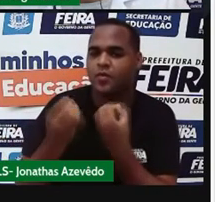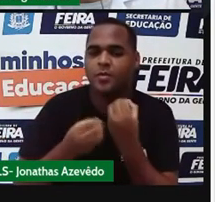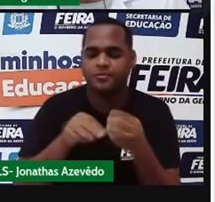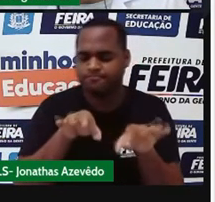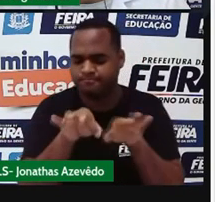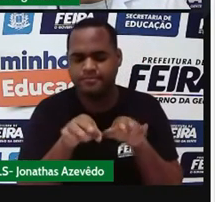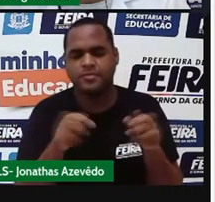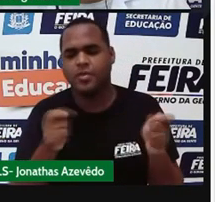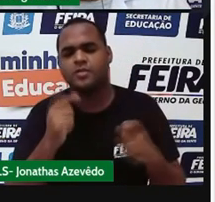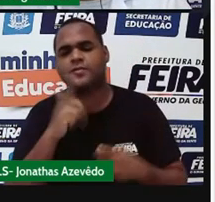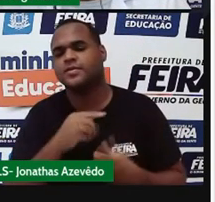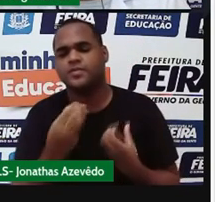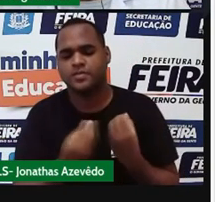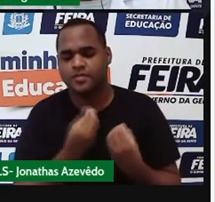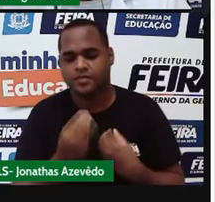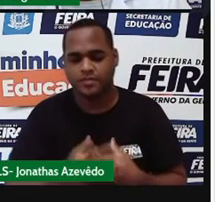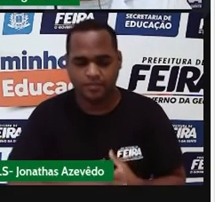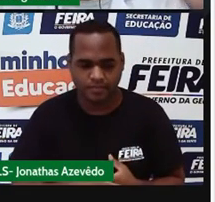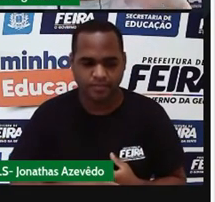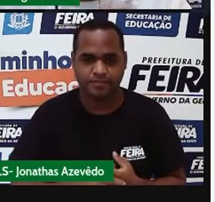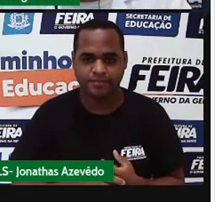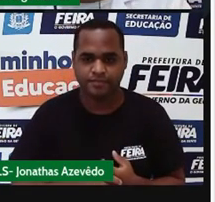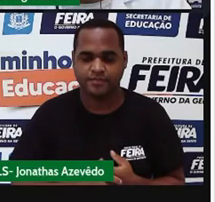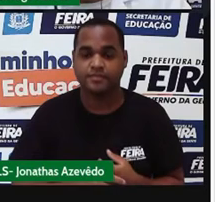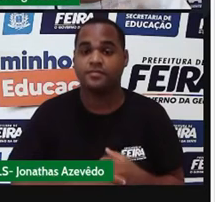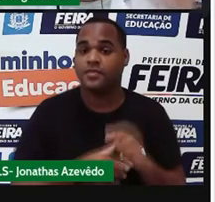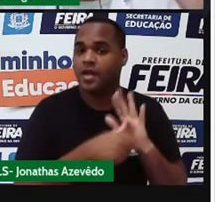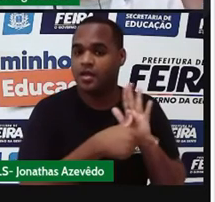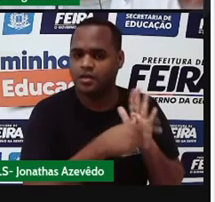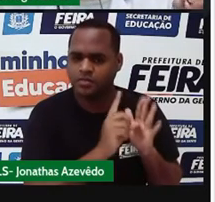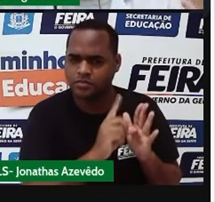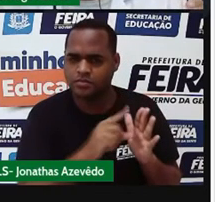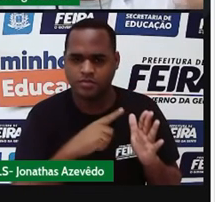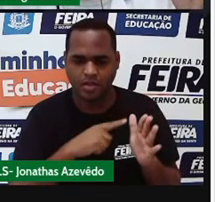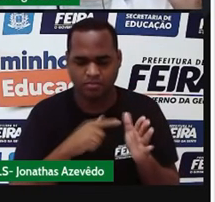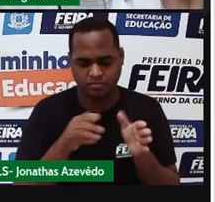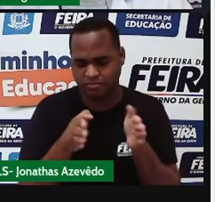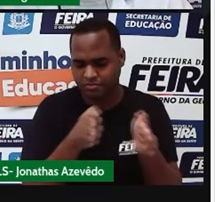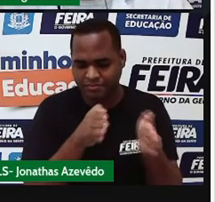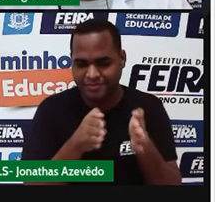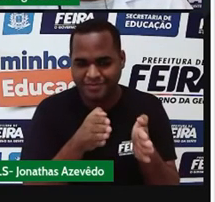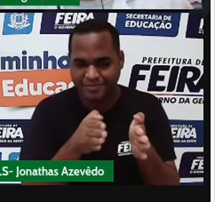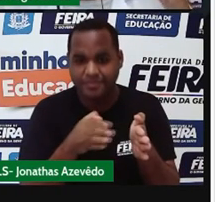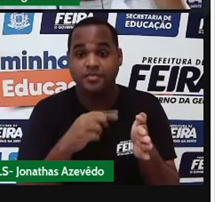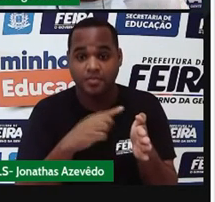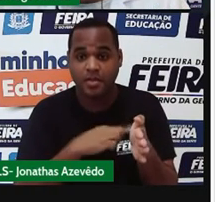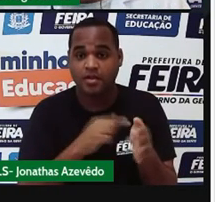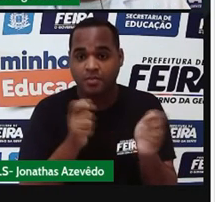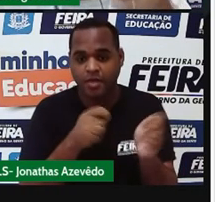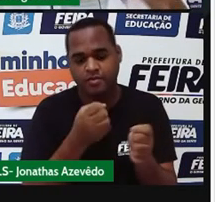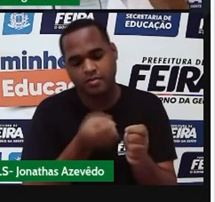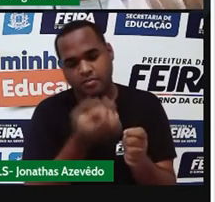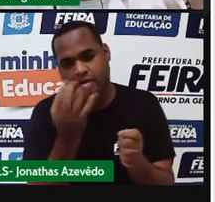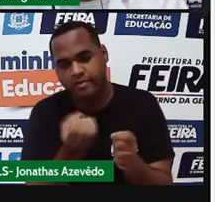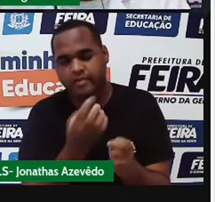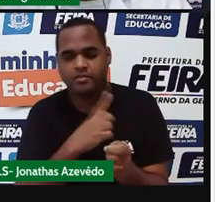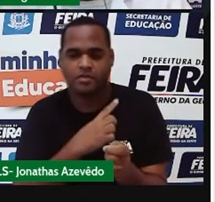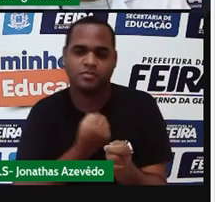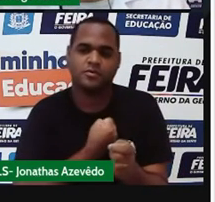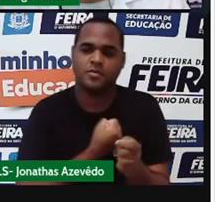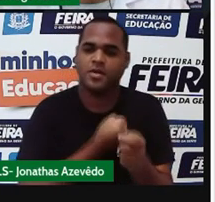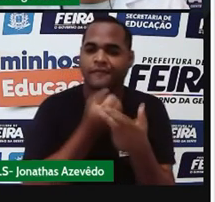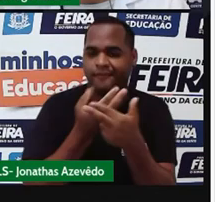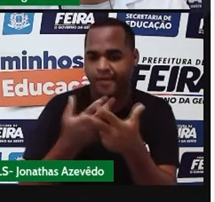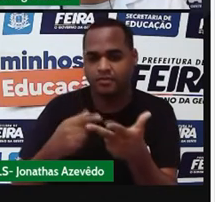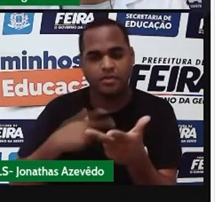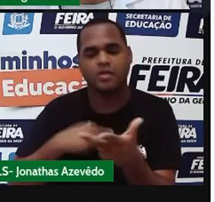você fazer o seguinte você vai pegar o antiperiodo com o algarismo que está se repetindo o que é o período